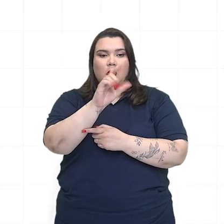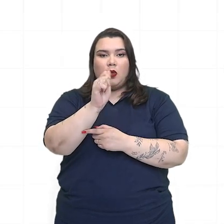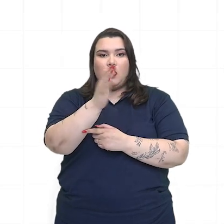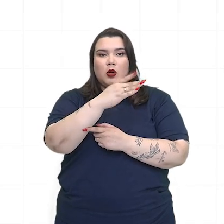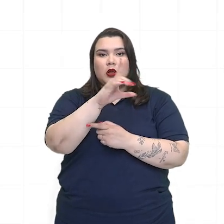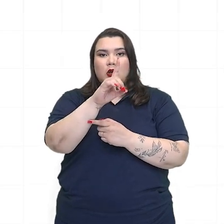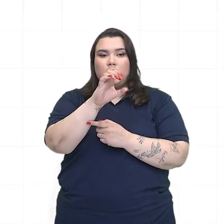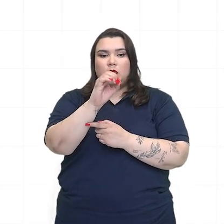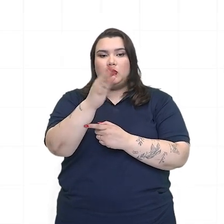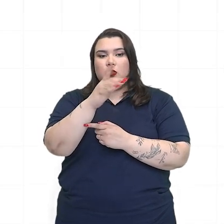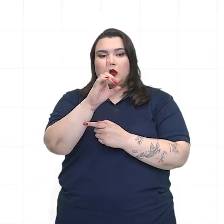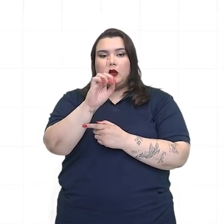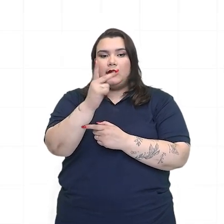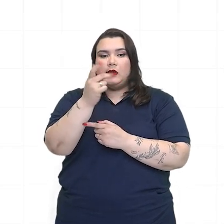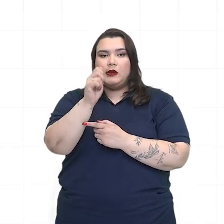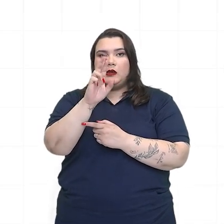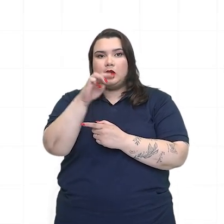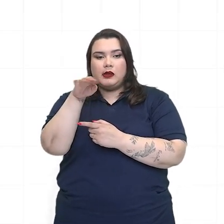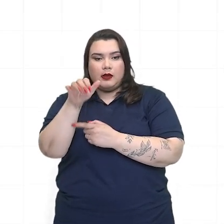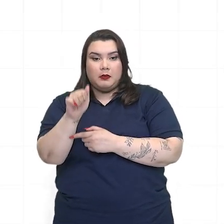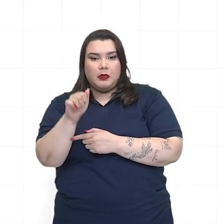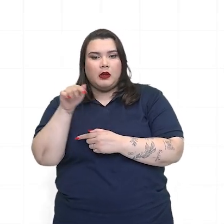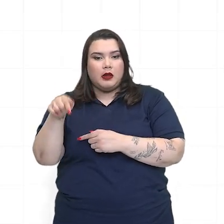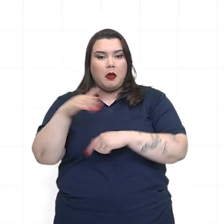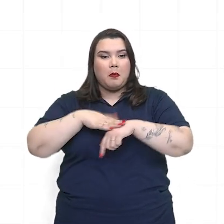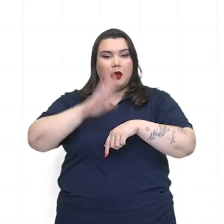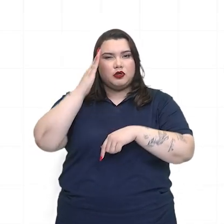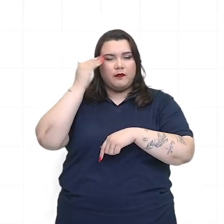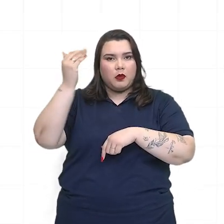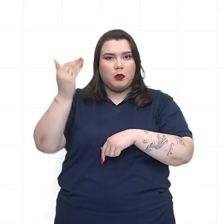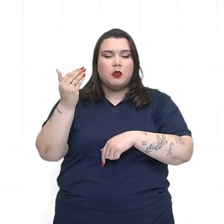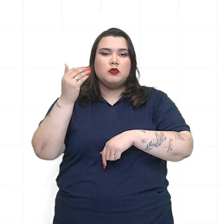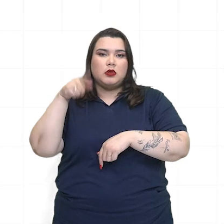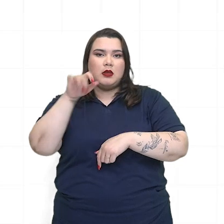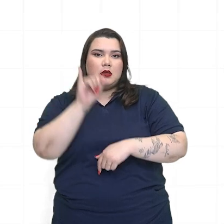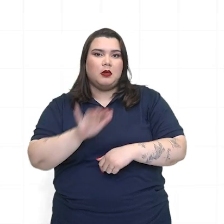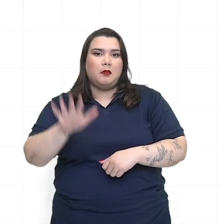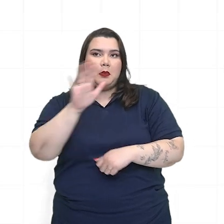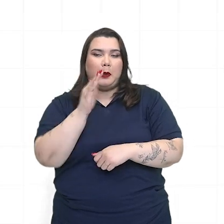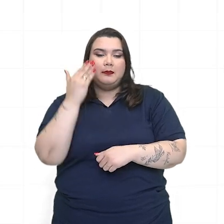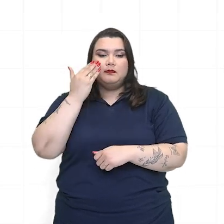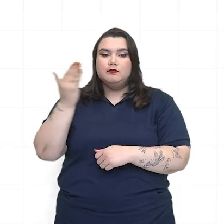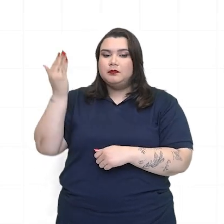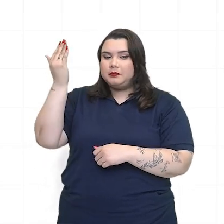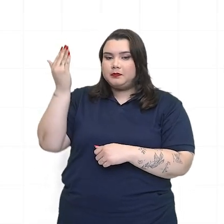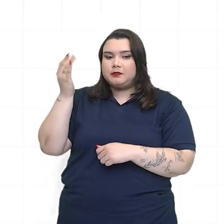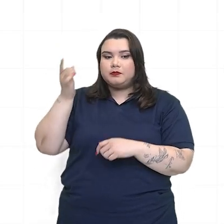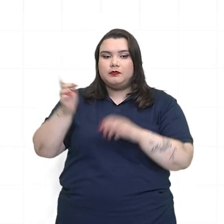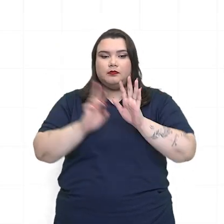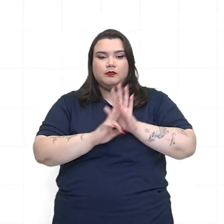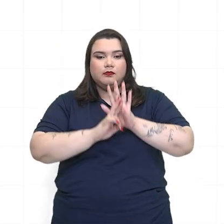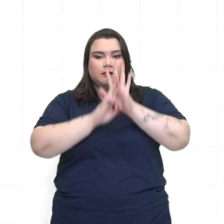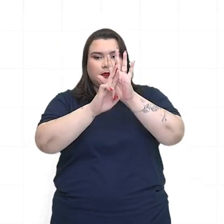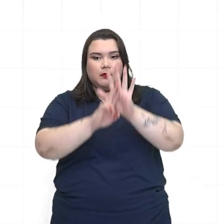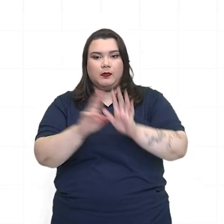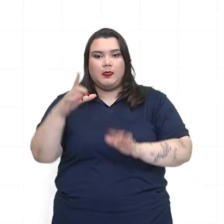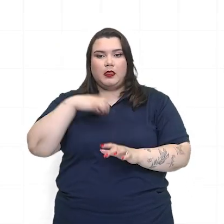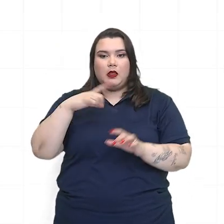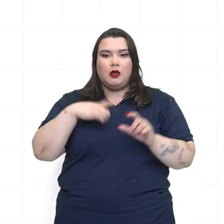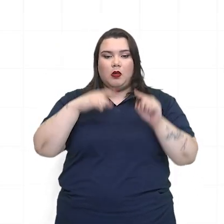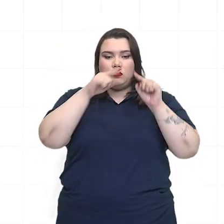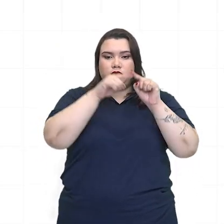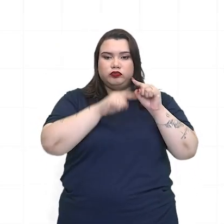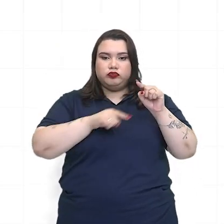O budismo possui vários símbolos, porém o mais conhecido é a roda do Dharma. Ela é representada por